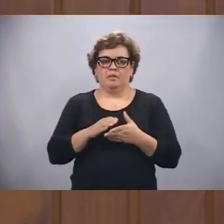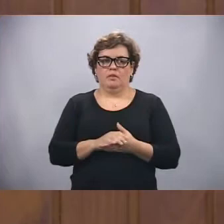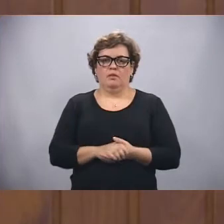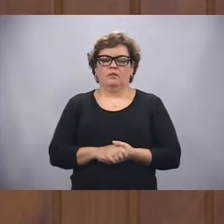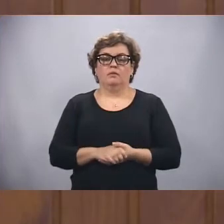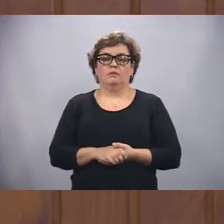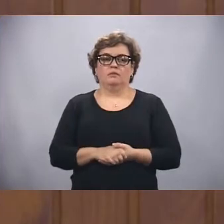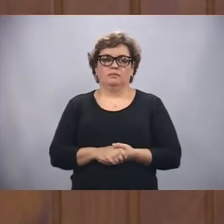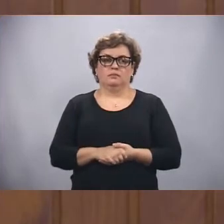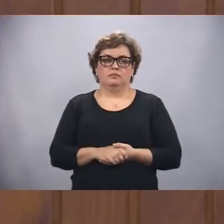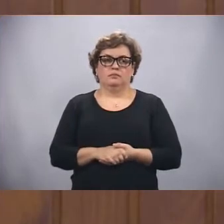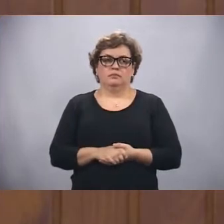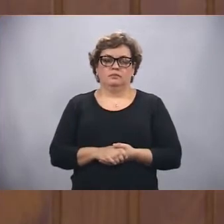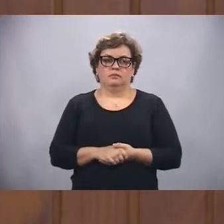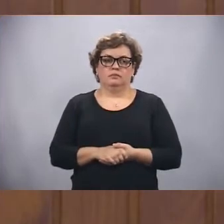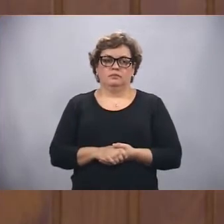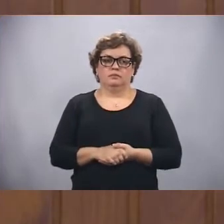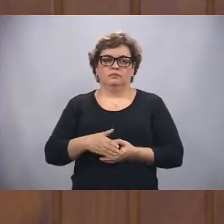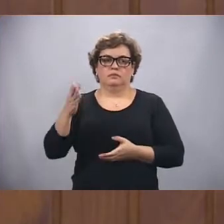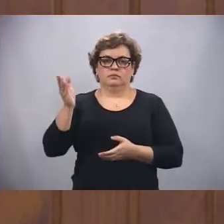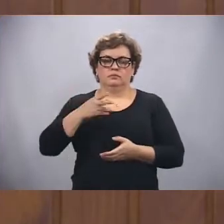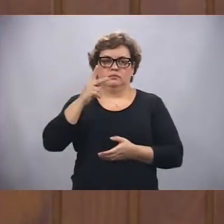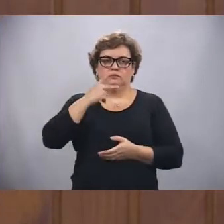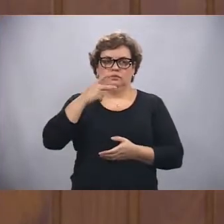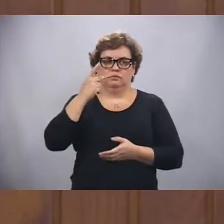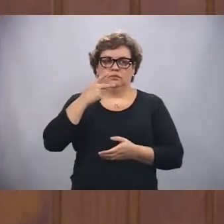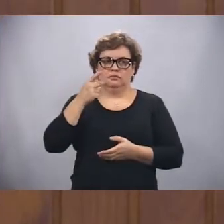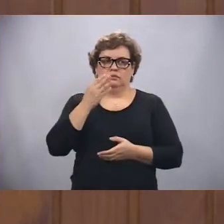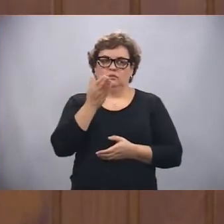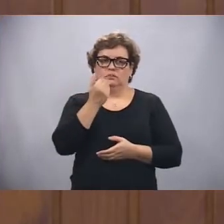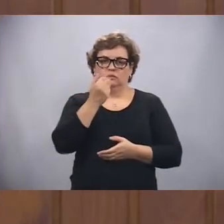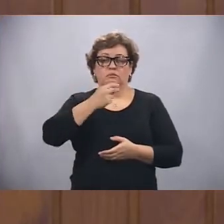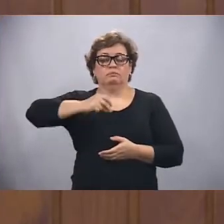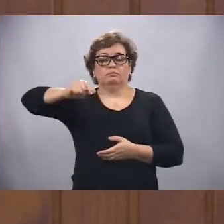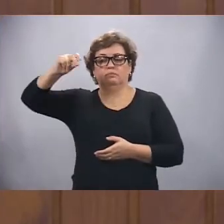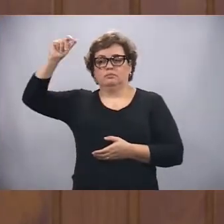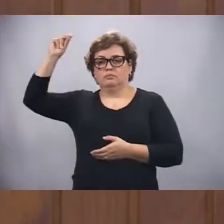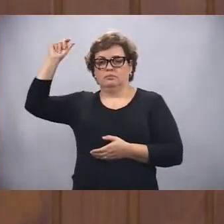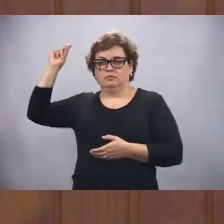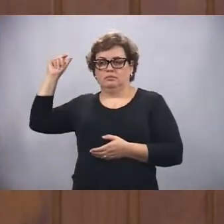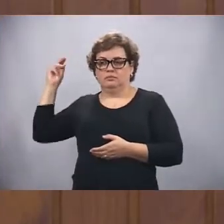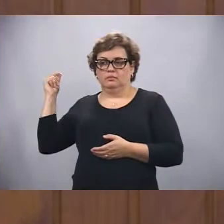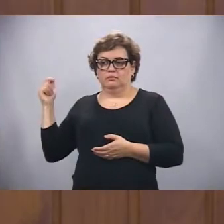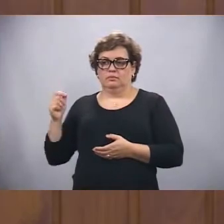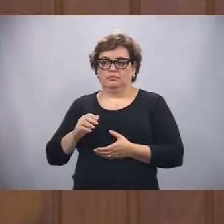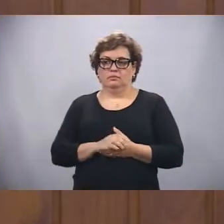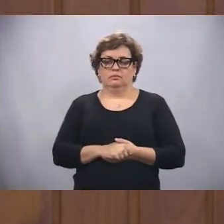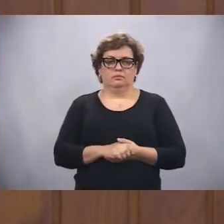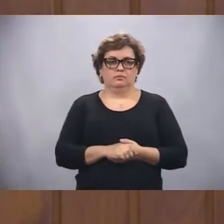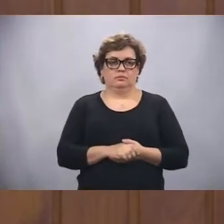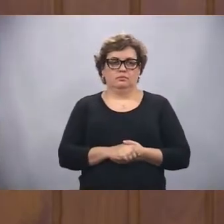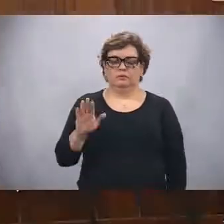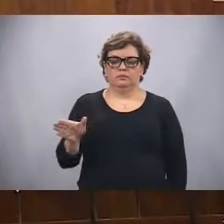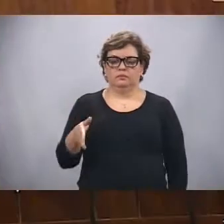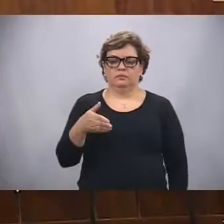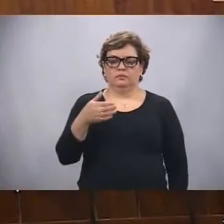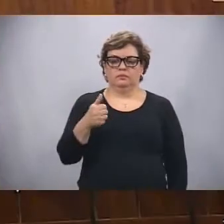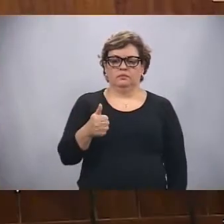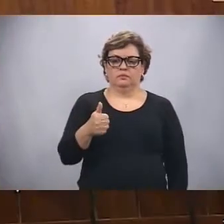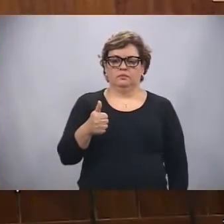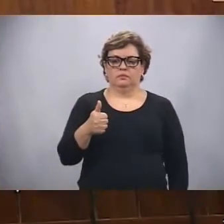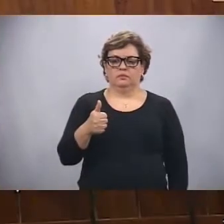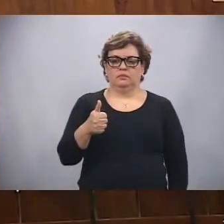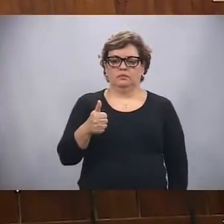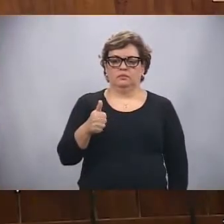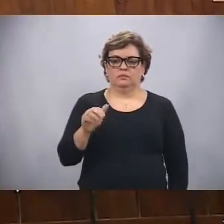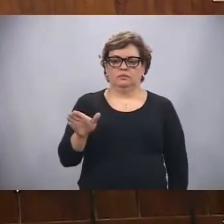1106 agora não me recordo eu já estou falando da merenda há muito tempo é né da qualidade da